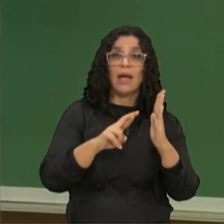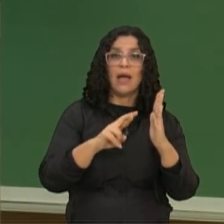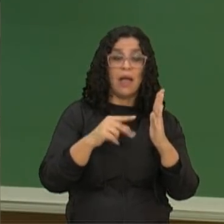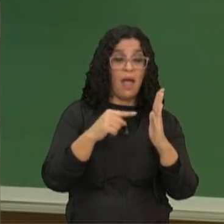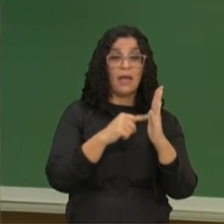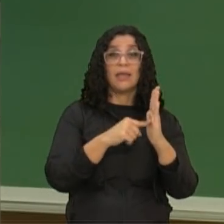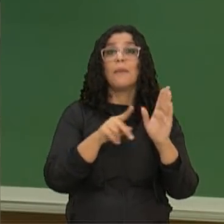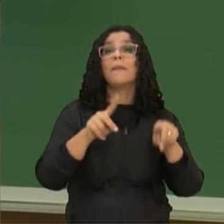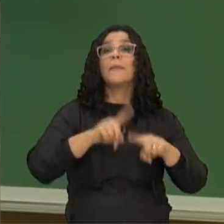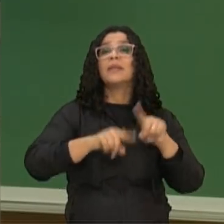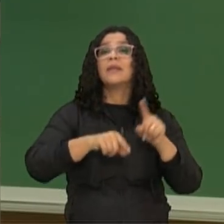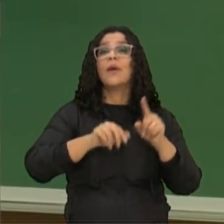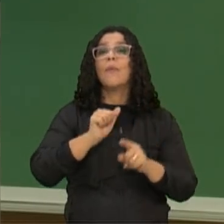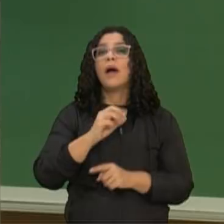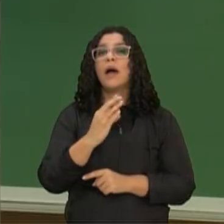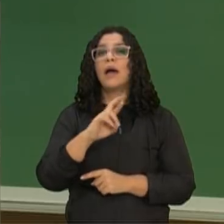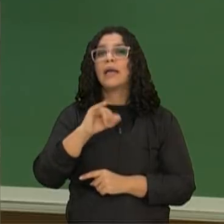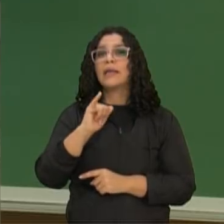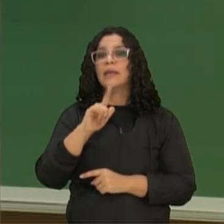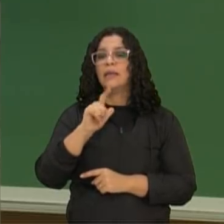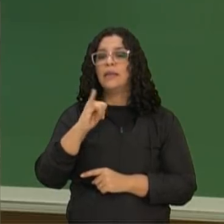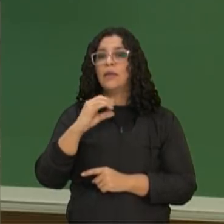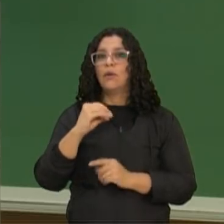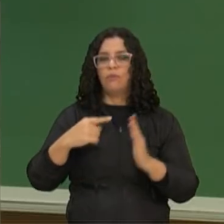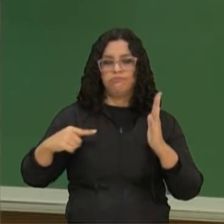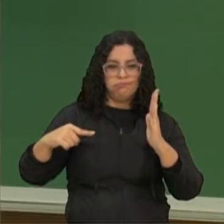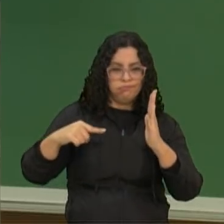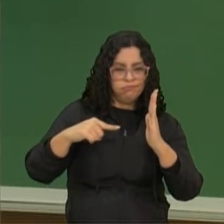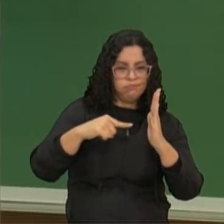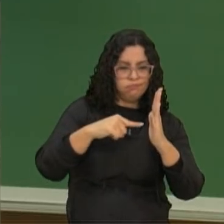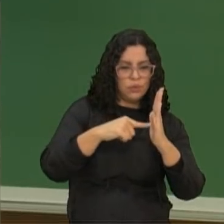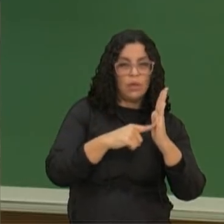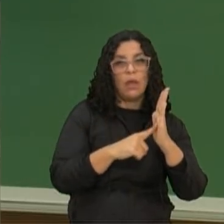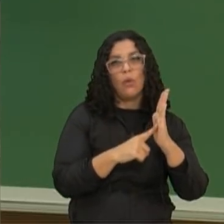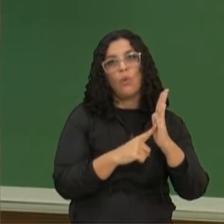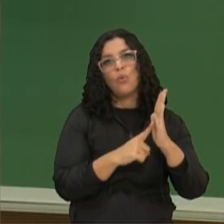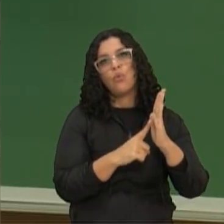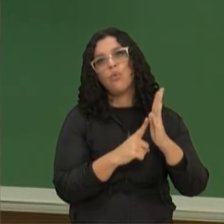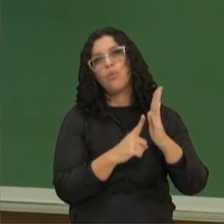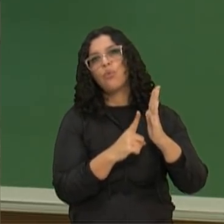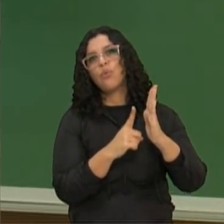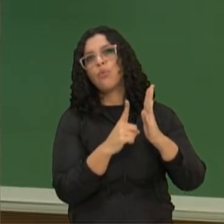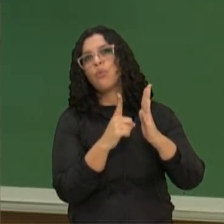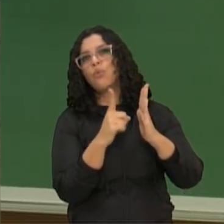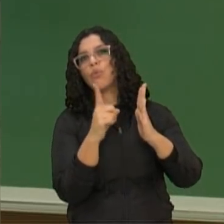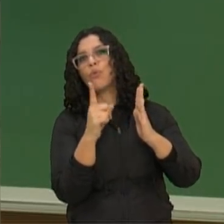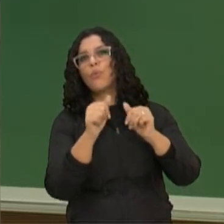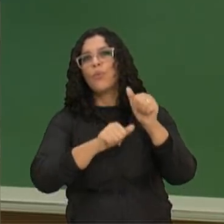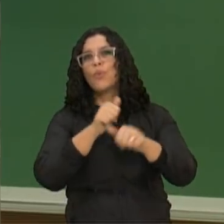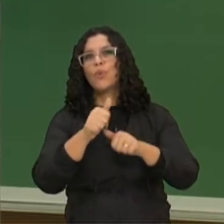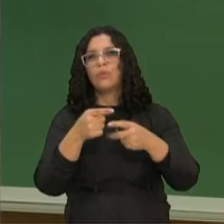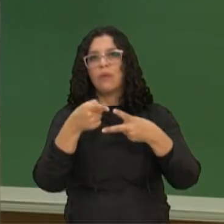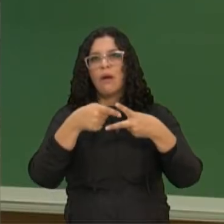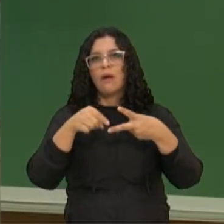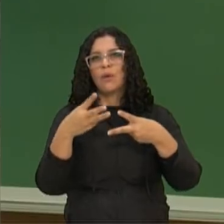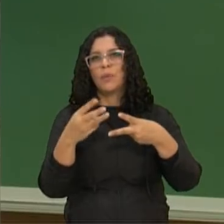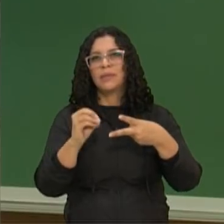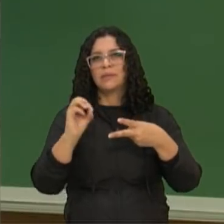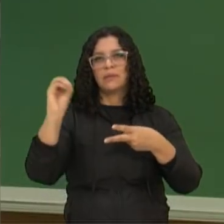de acrílico, onde o índice de refração é maior e dá essa estabilizada em relação à luz. Então assim, ó,